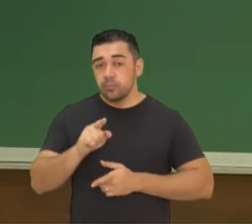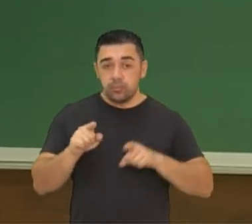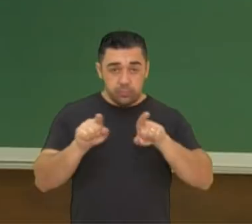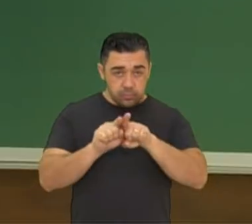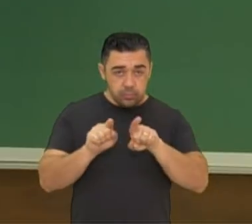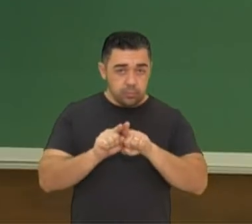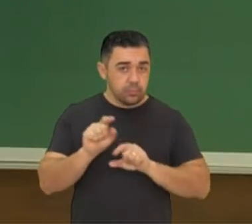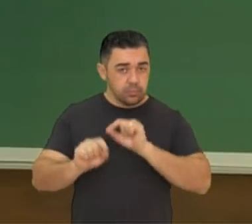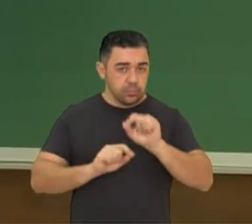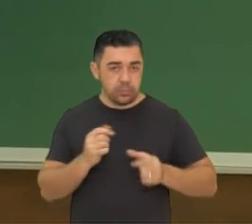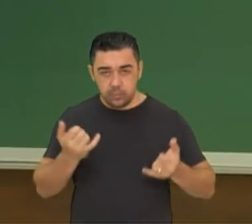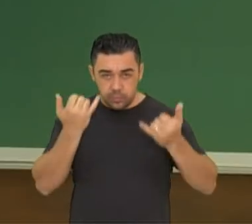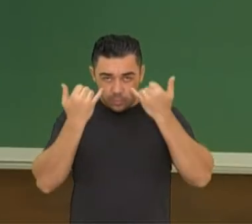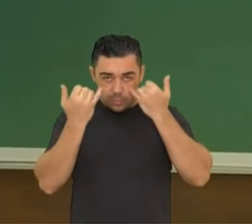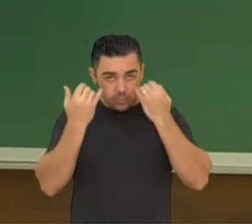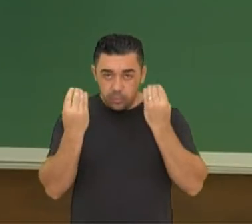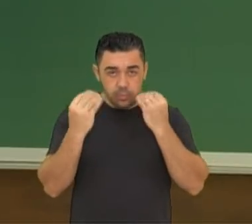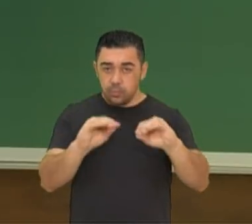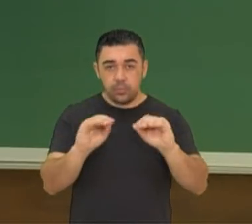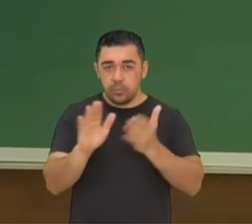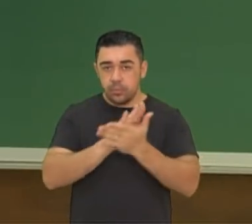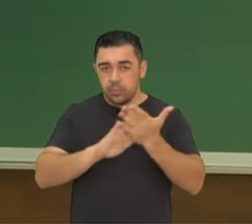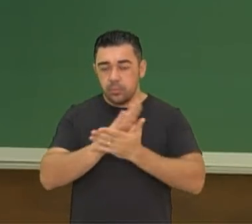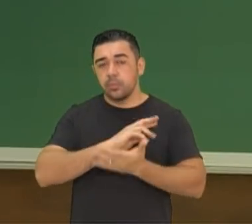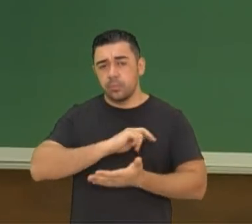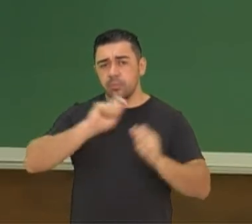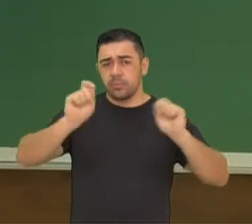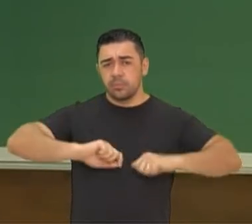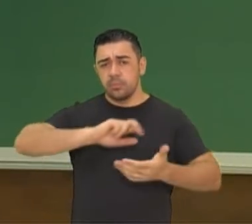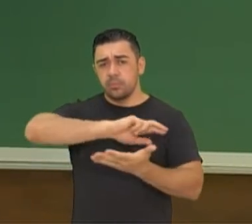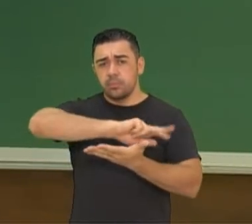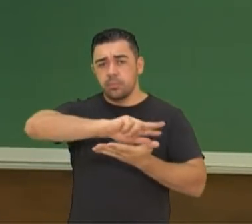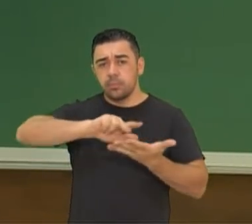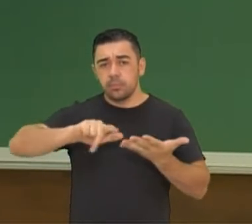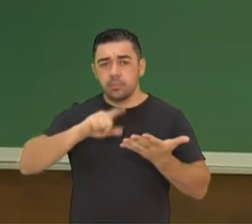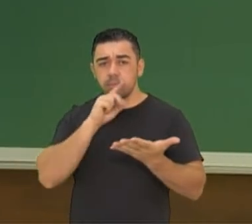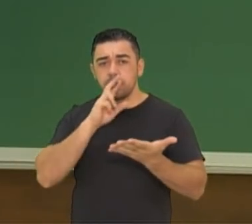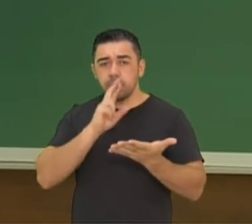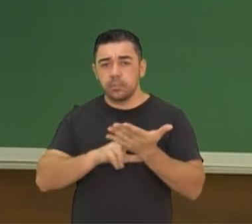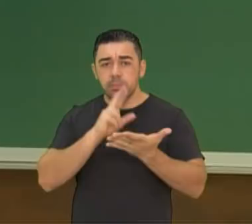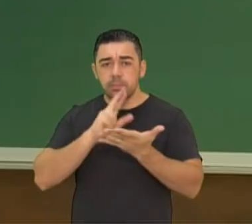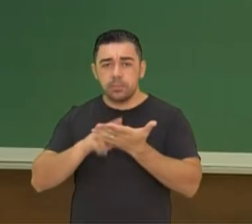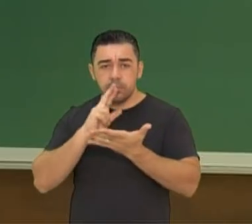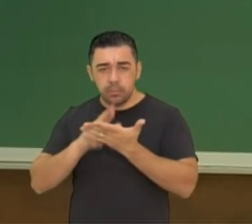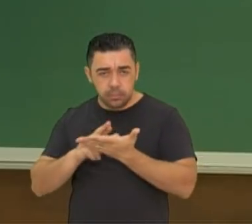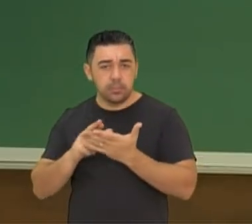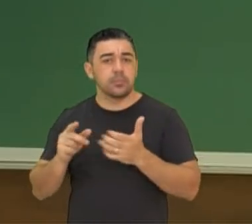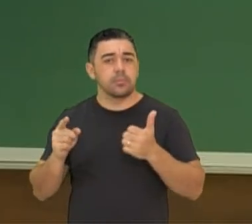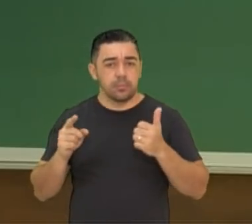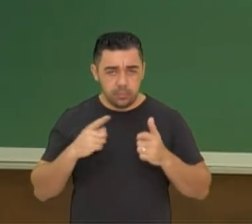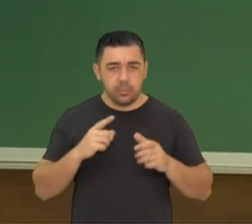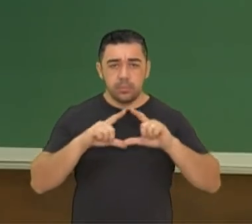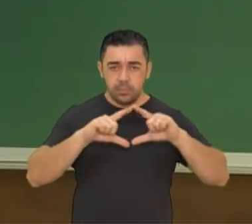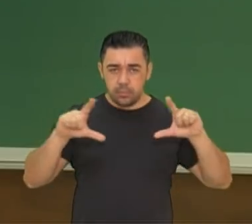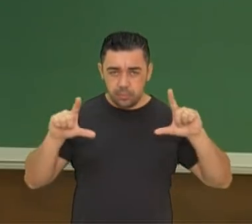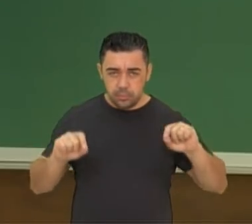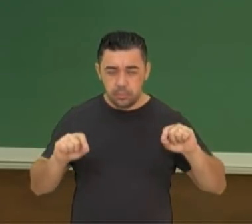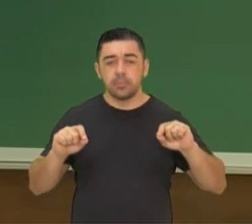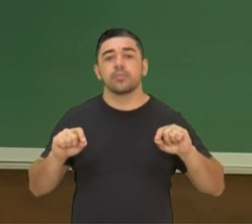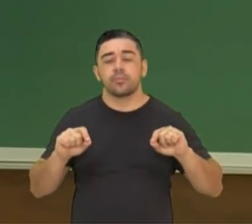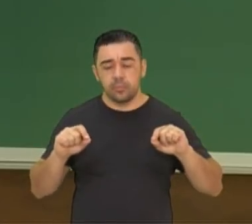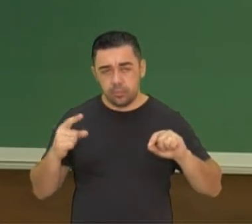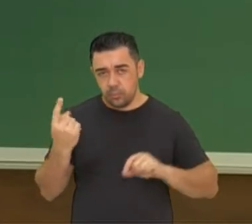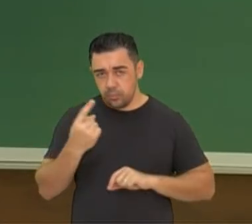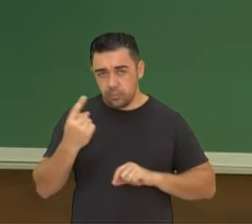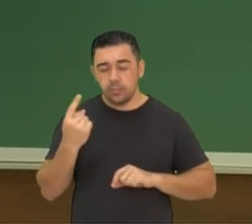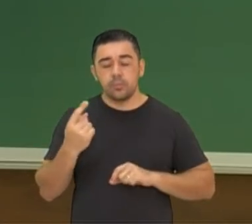quando essa informação não é dada, existem várias possibilidades de resposta para uma mesma equação do primeiro grau com duas incógnitas. Então nós